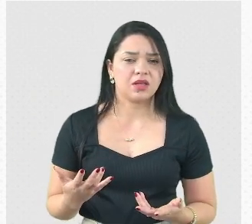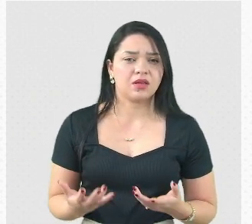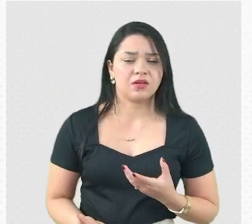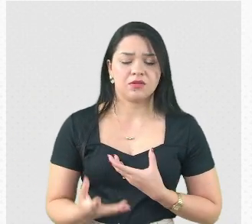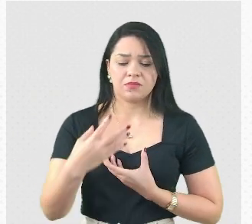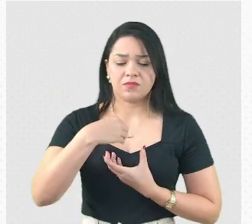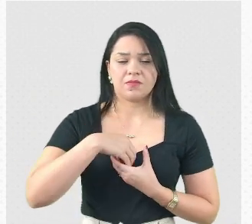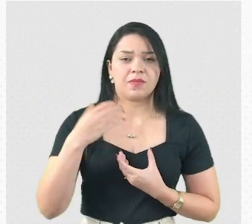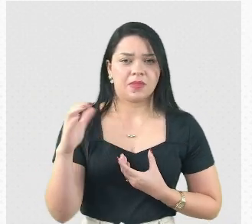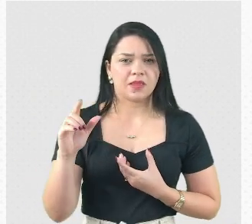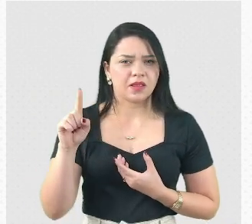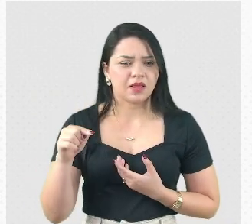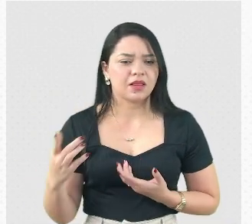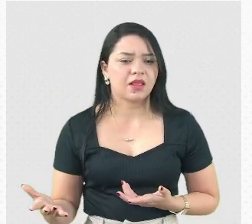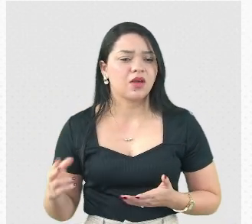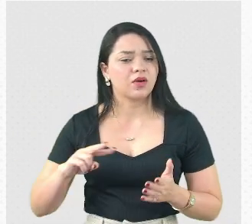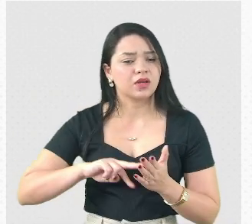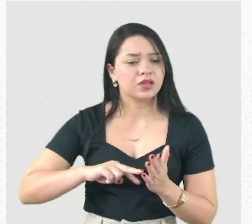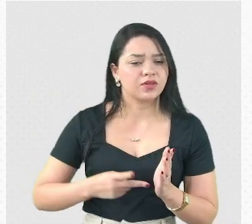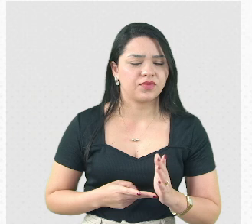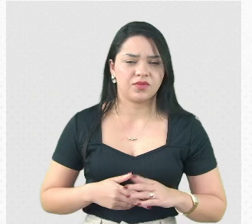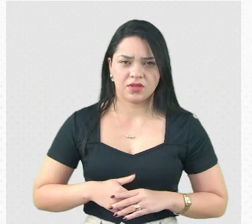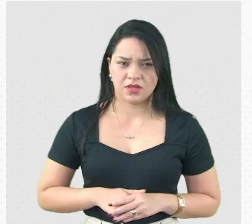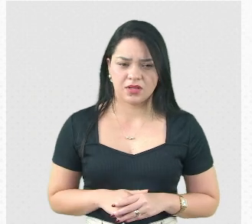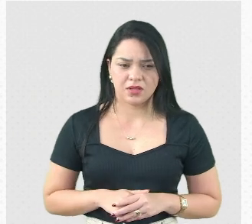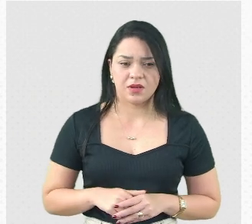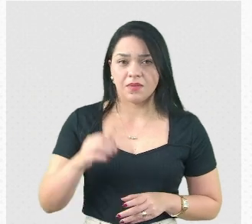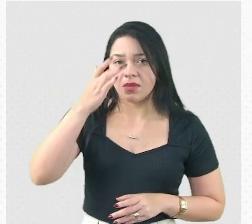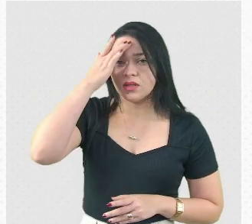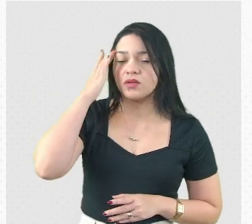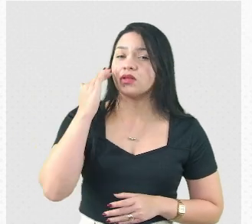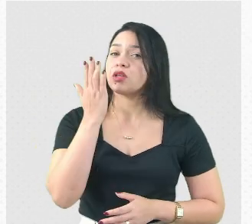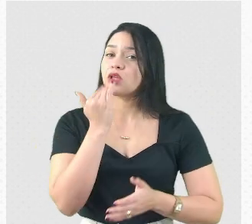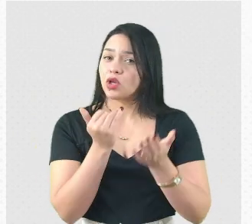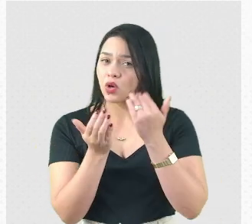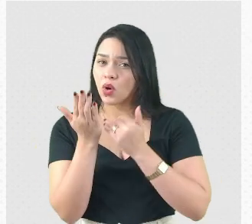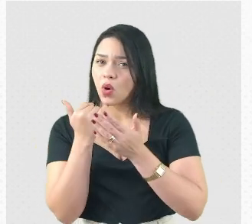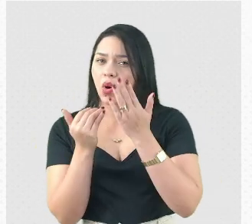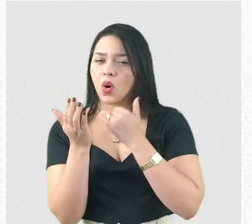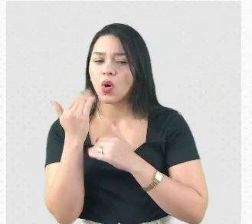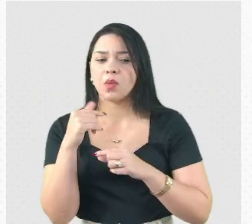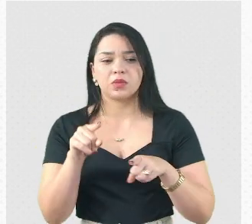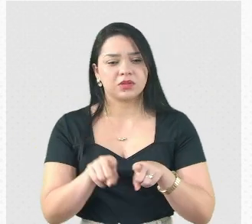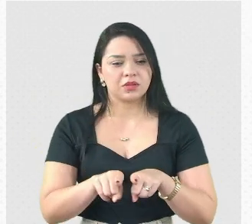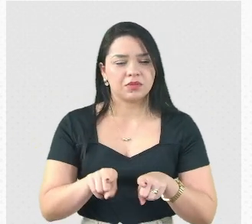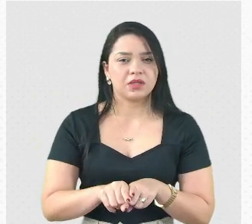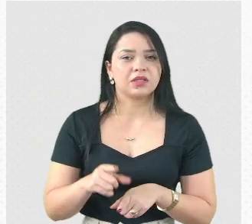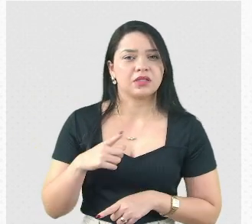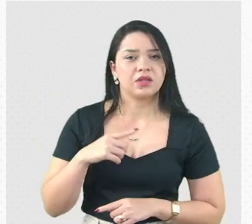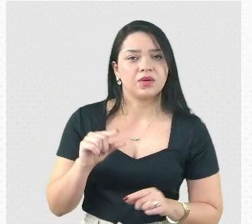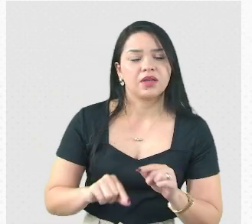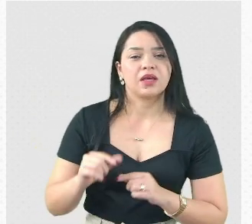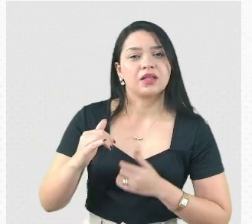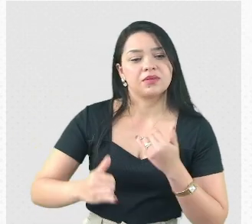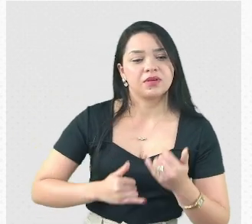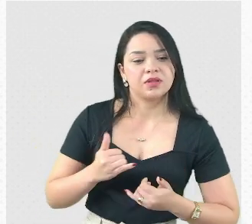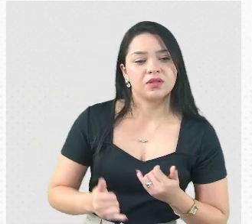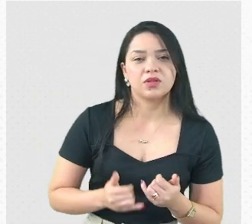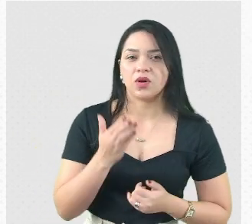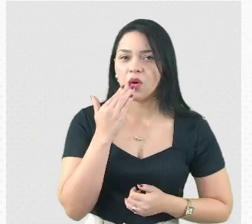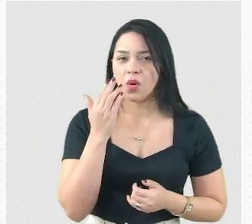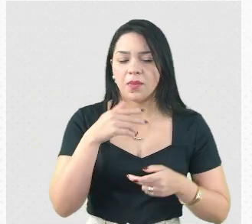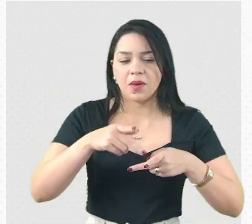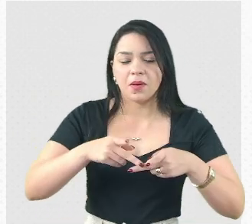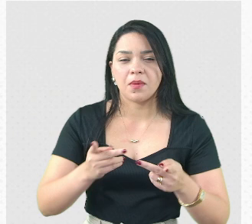ingestão calórica, não é verdade? O que significa isso? Pessoas que comem bastante, tanto que até existe aquelas brincadeiras, comer um prato